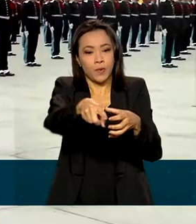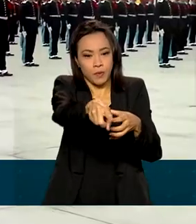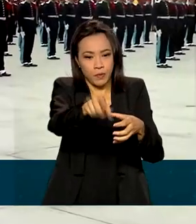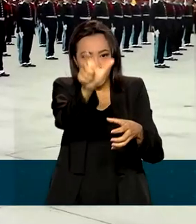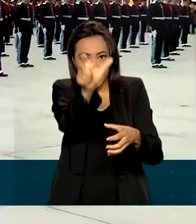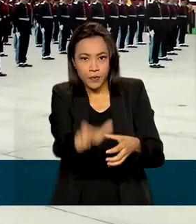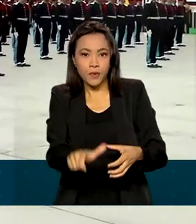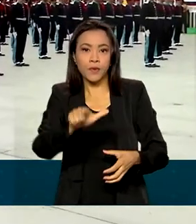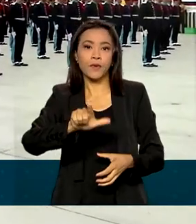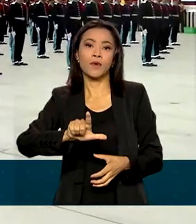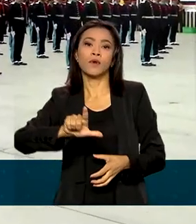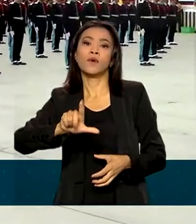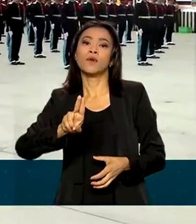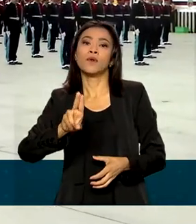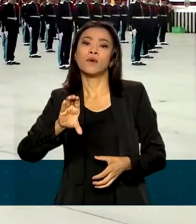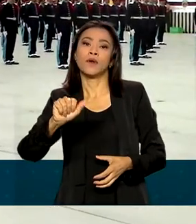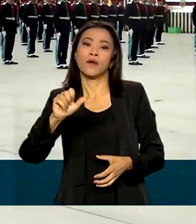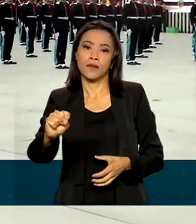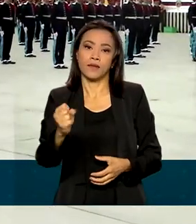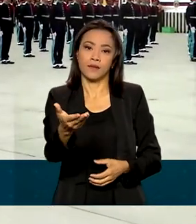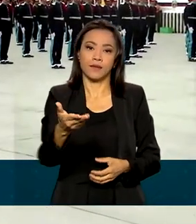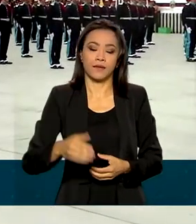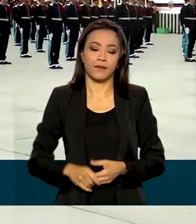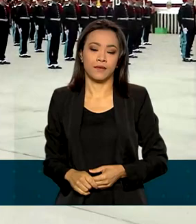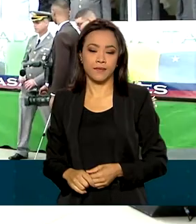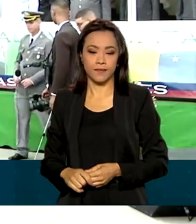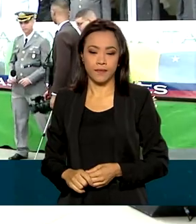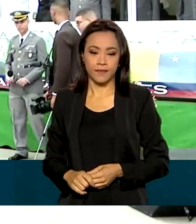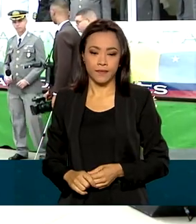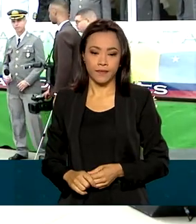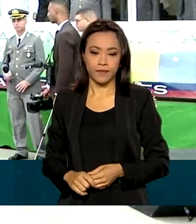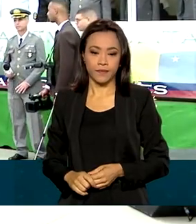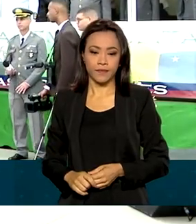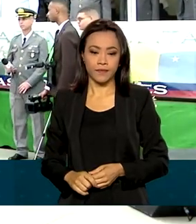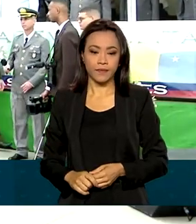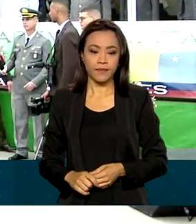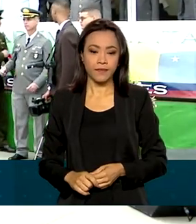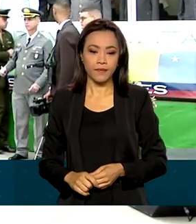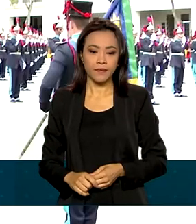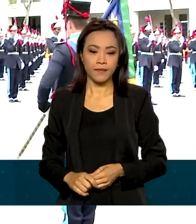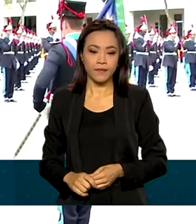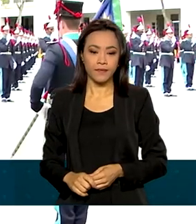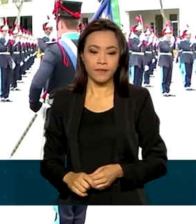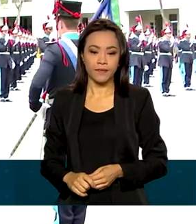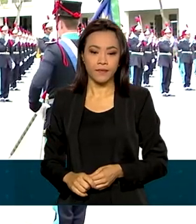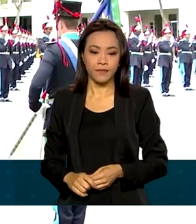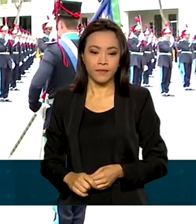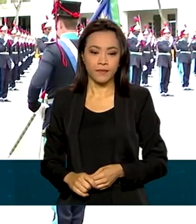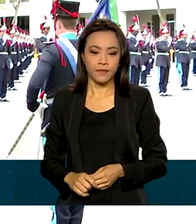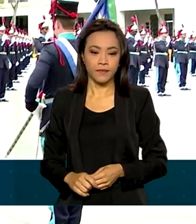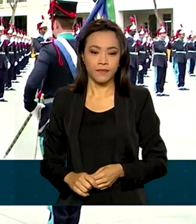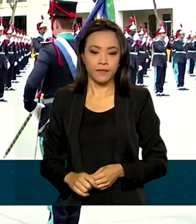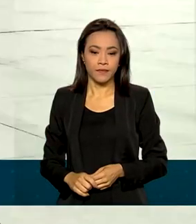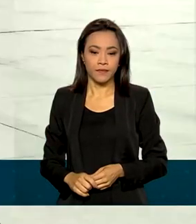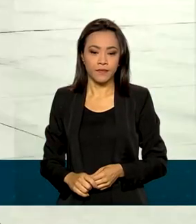Cremonese. Recebo o sabre de Caxias como próprio símbolo da